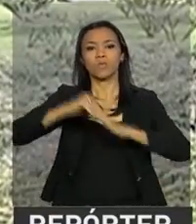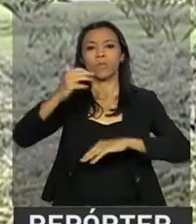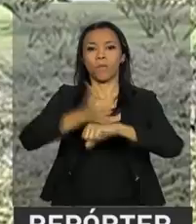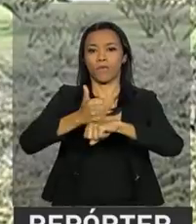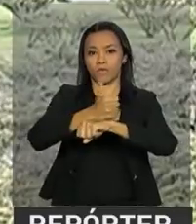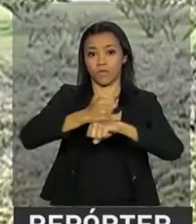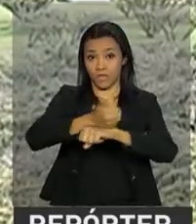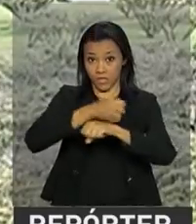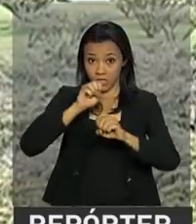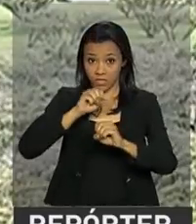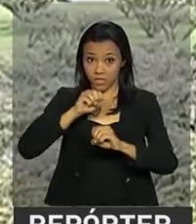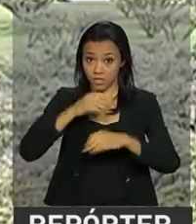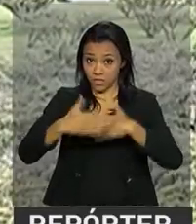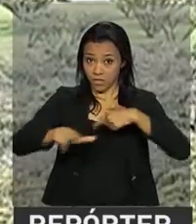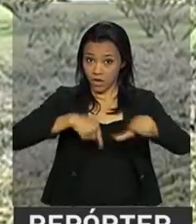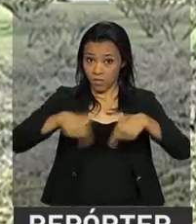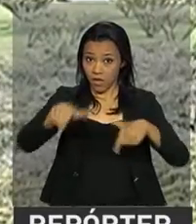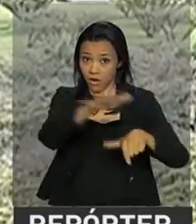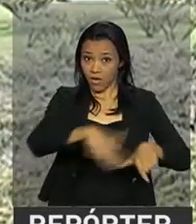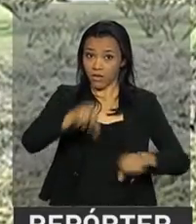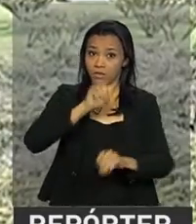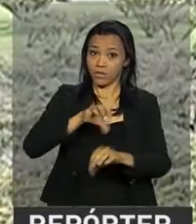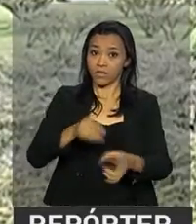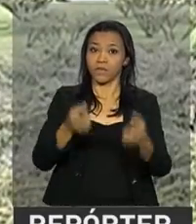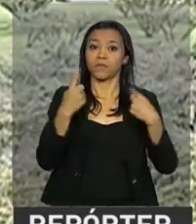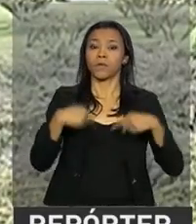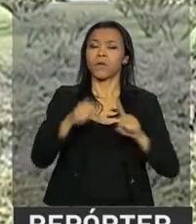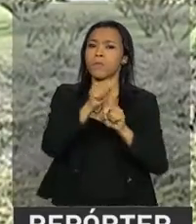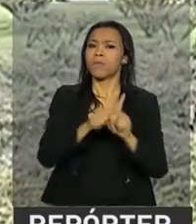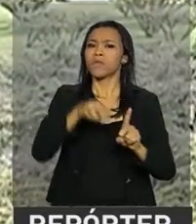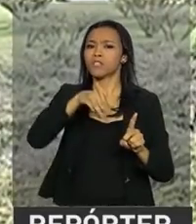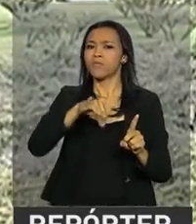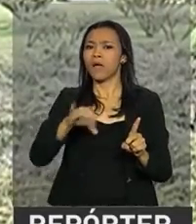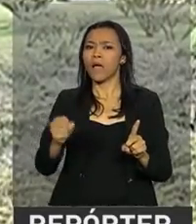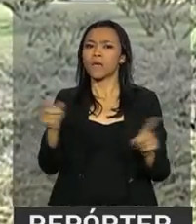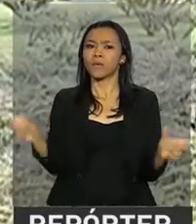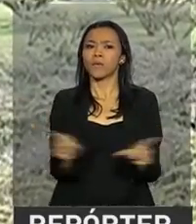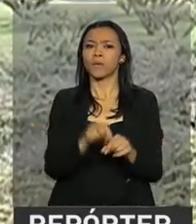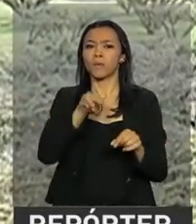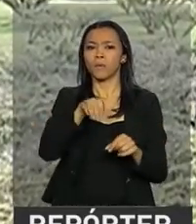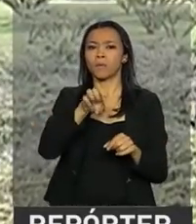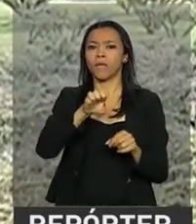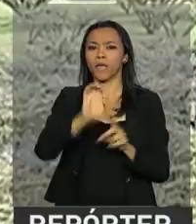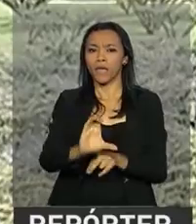da Educação. Antes, em maio, o Ministério da Educação havia liberado